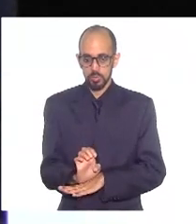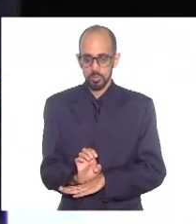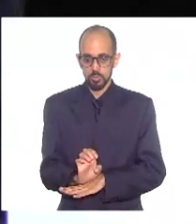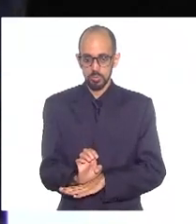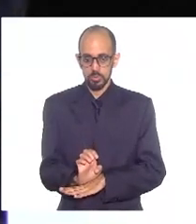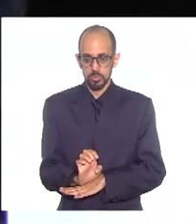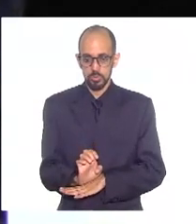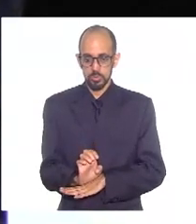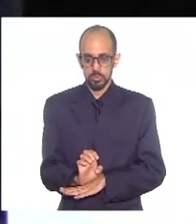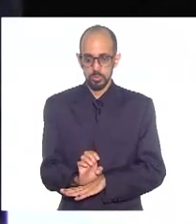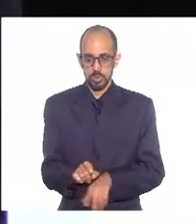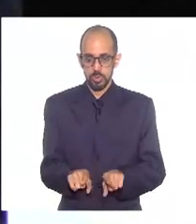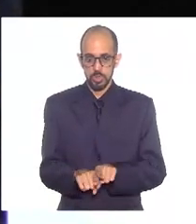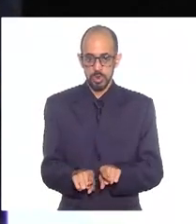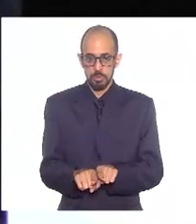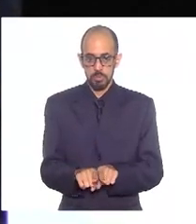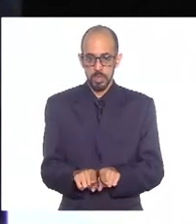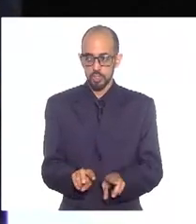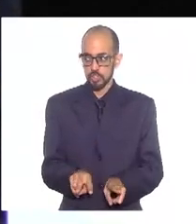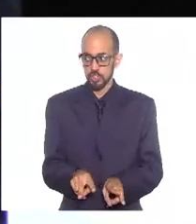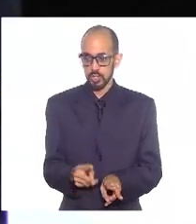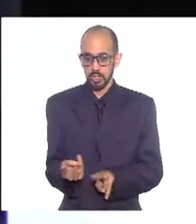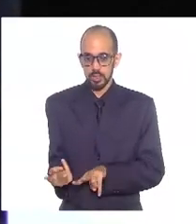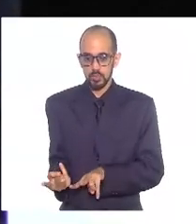e passamos aquela quadra até